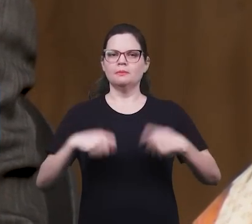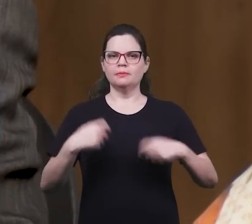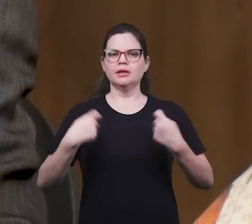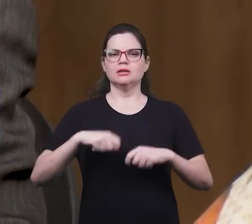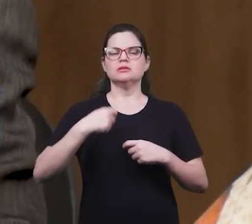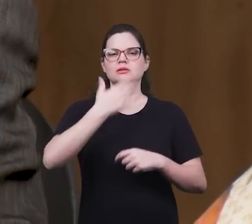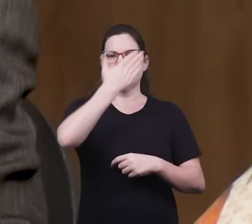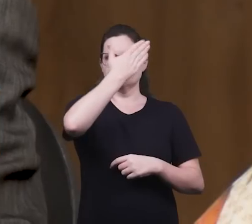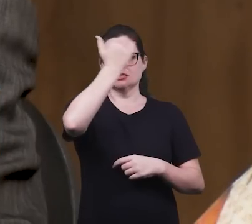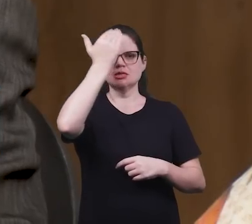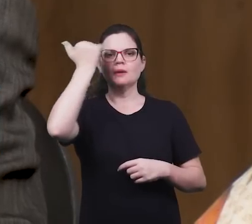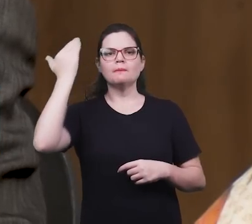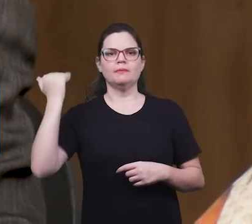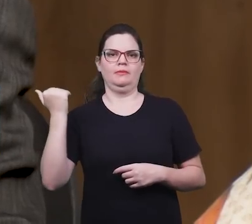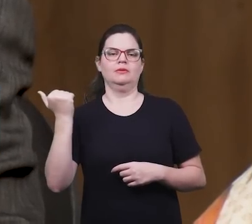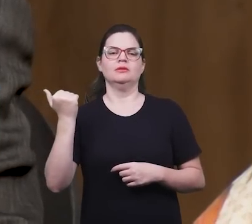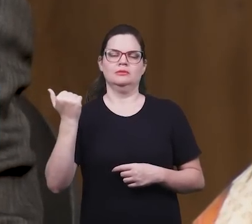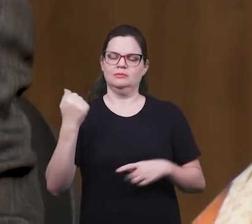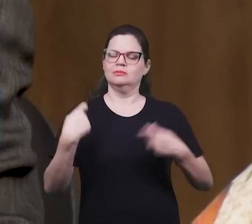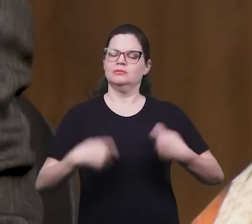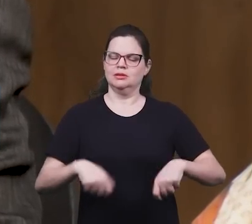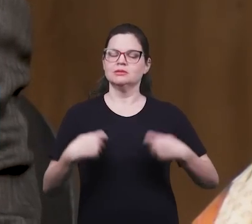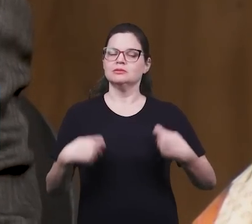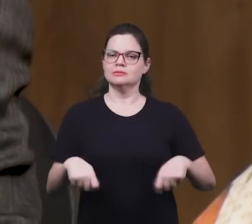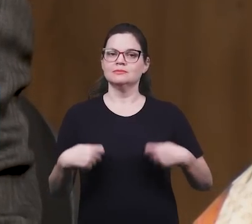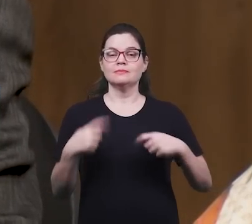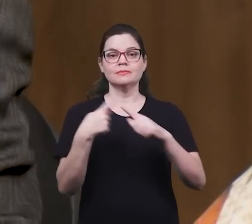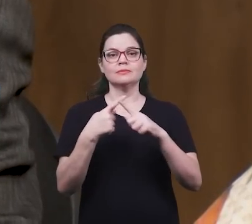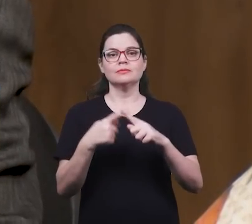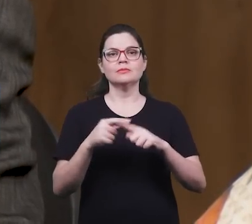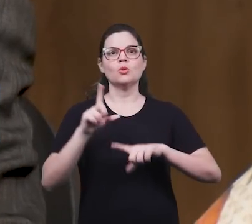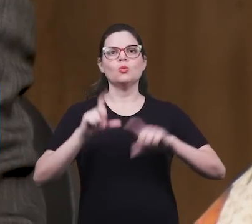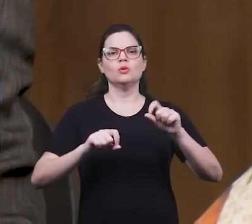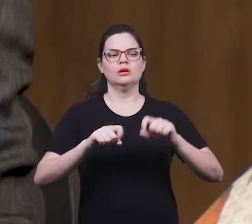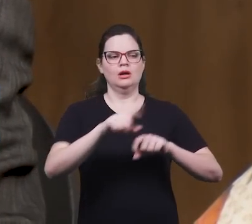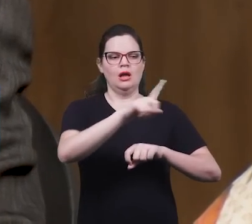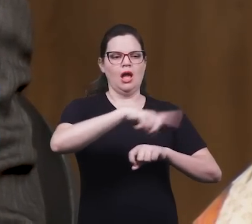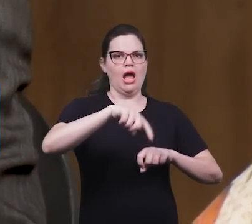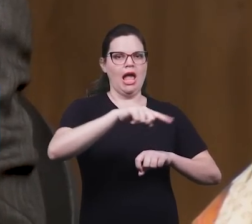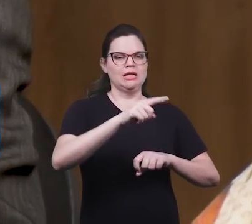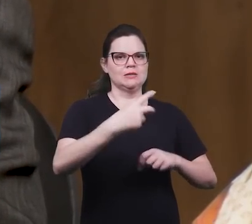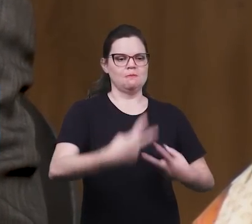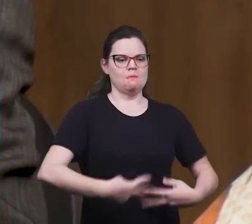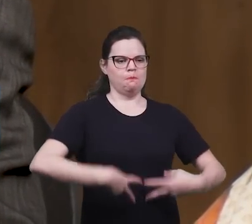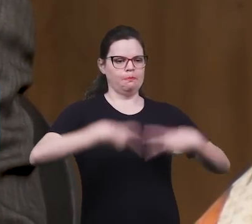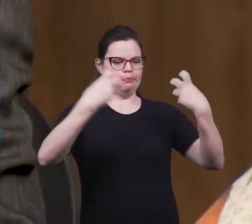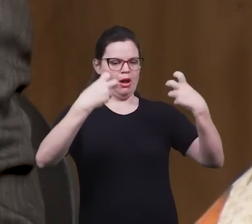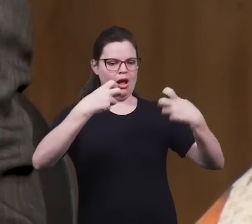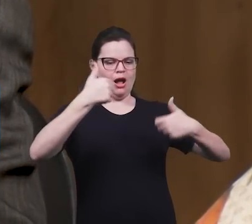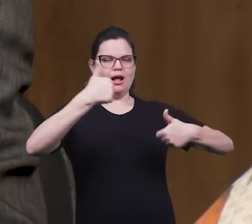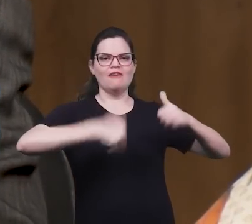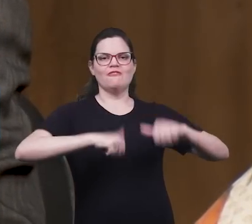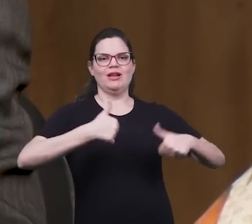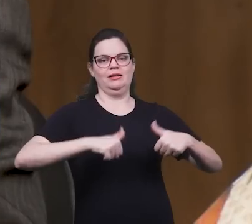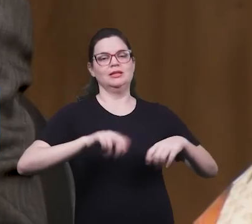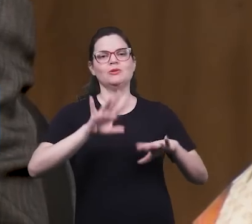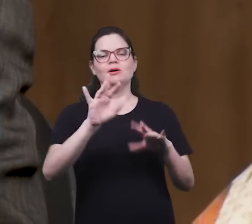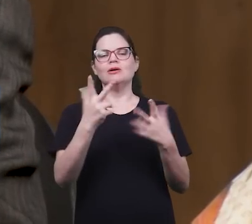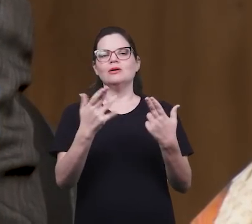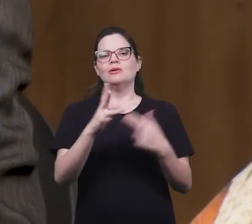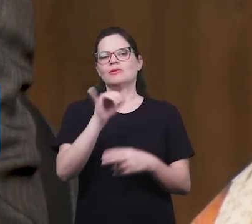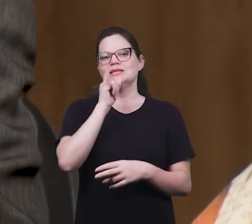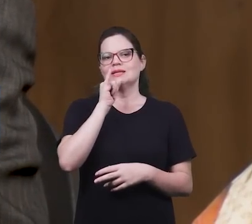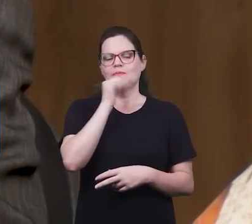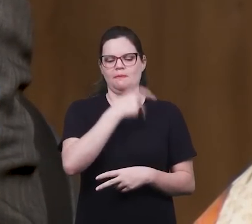sabedoria para colocar isso hoje em dia, né? Porque realmente há uma espécie de uma avaliação. Eu me lembro de um pastor nosso, que é até da área de